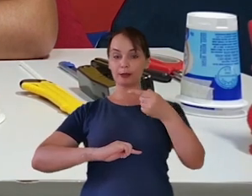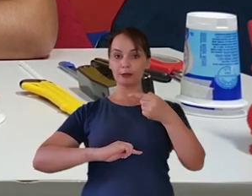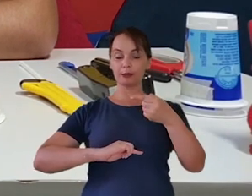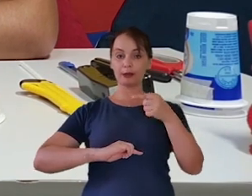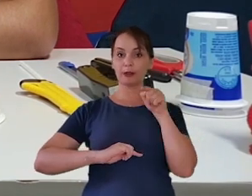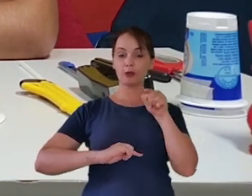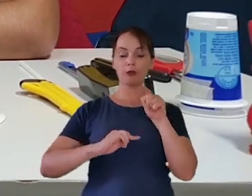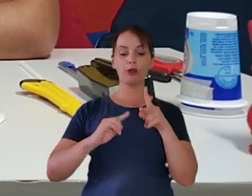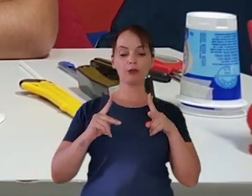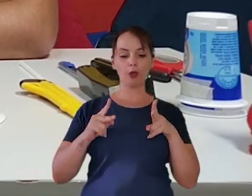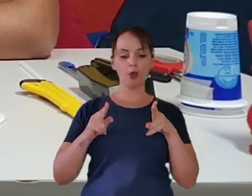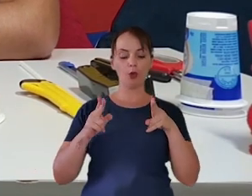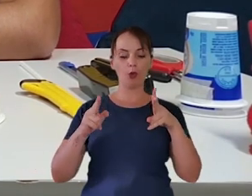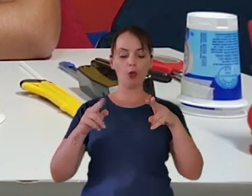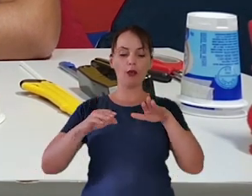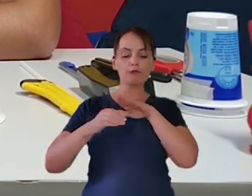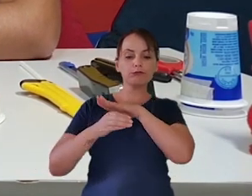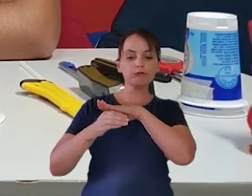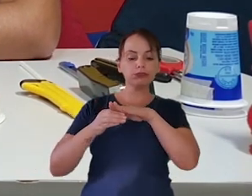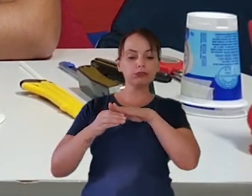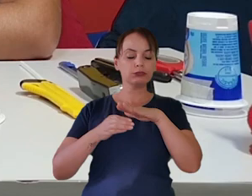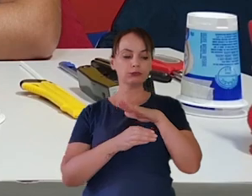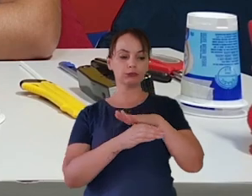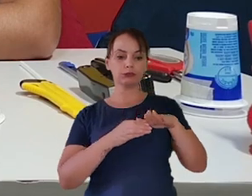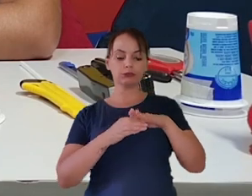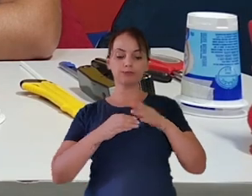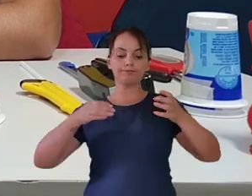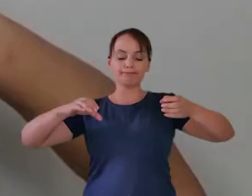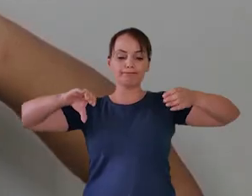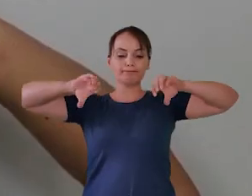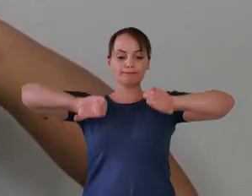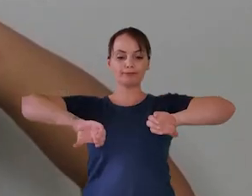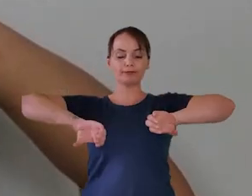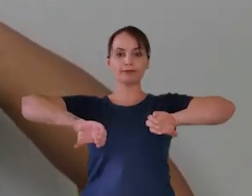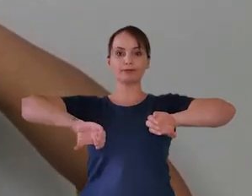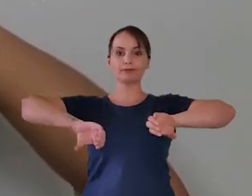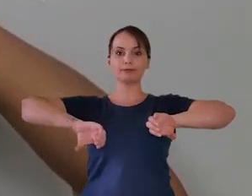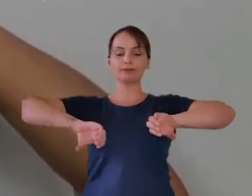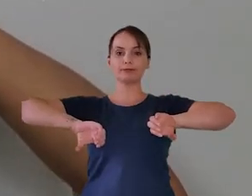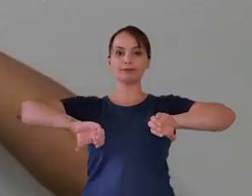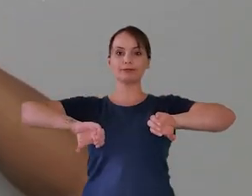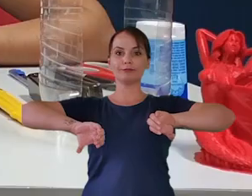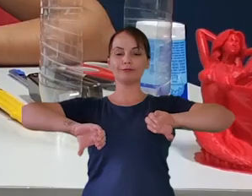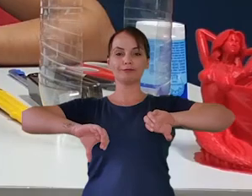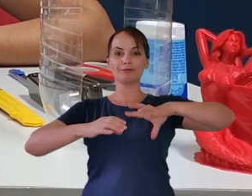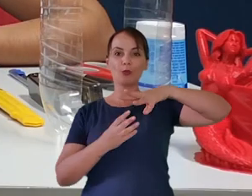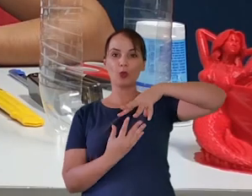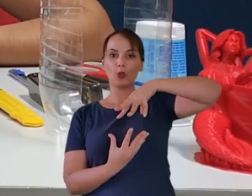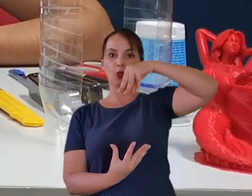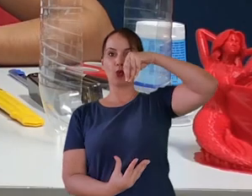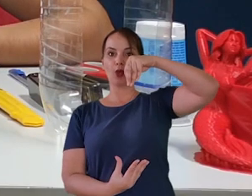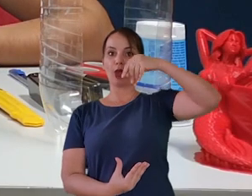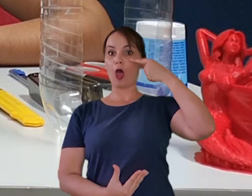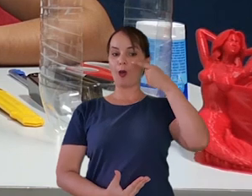que você cortou a superfície de cabeça para baixo para ficar como um funil. Olha só